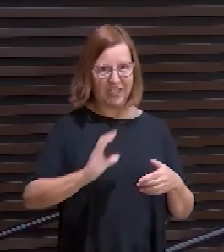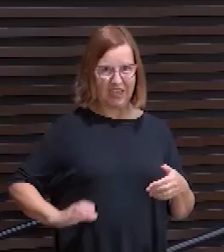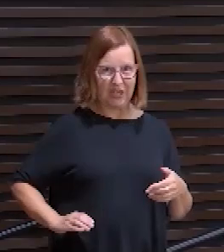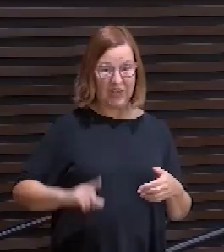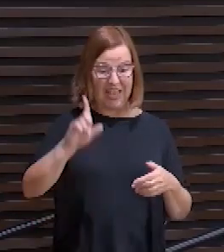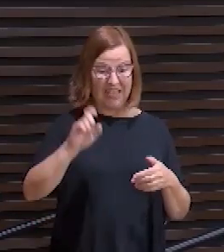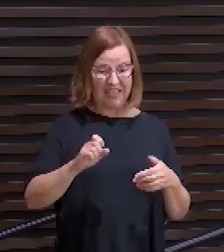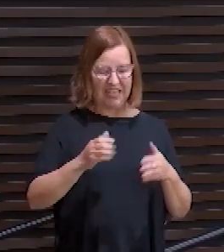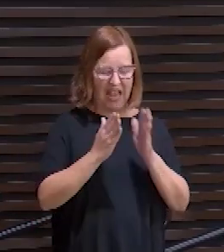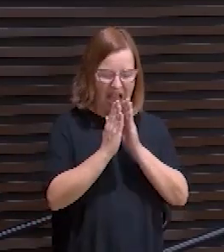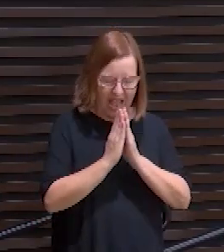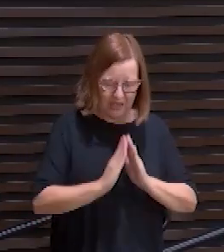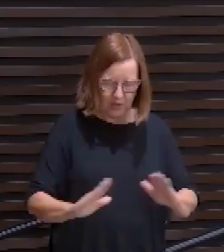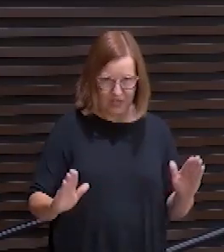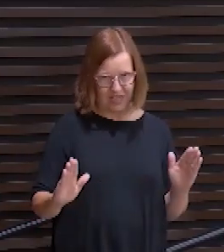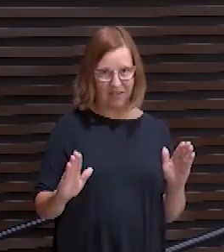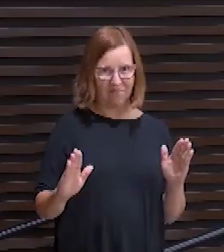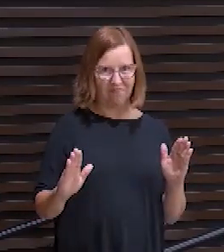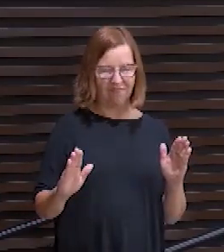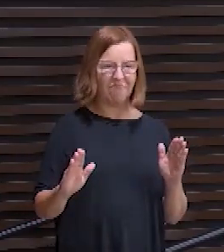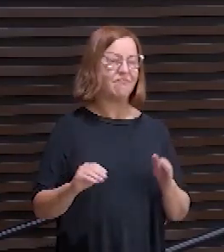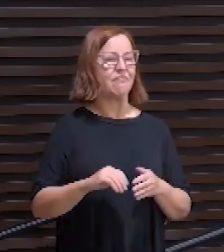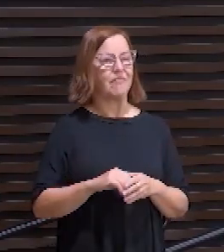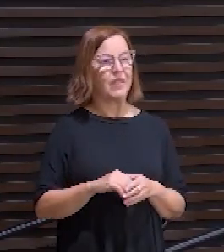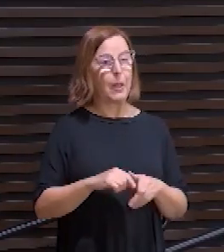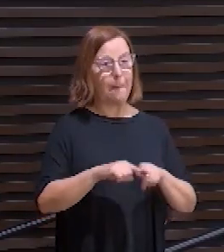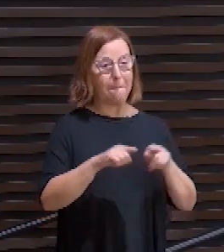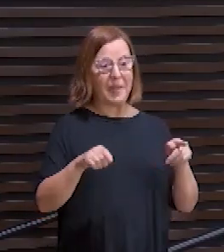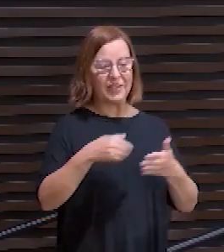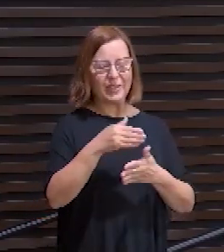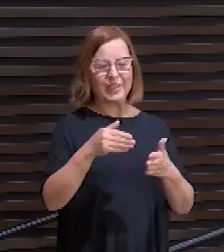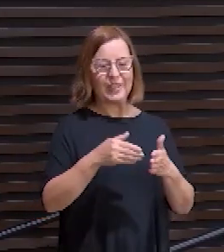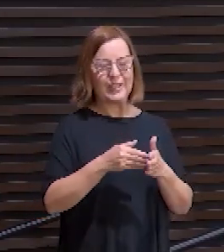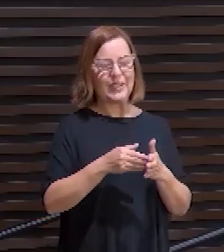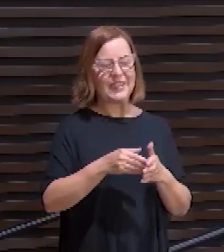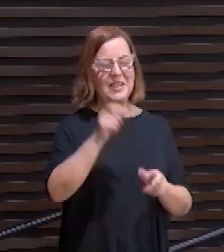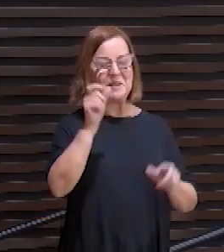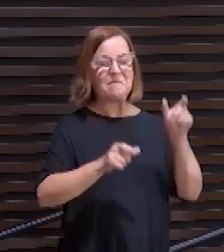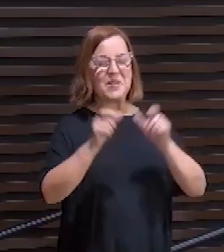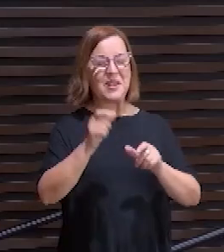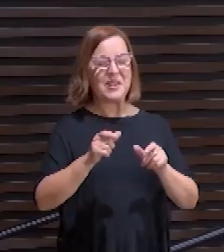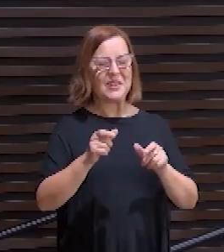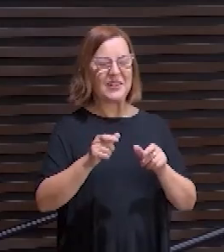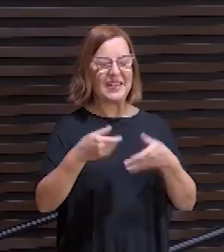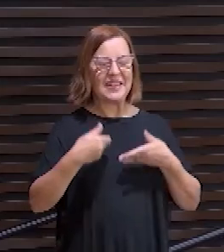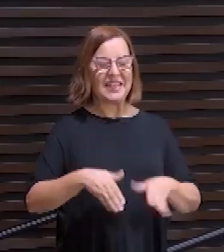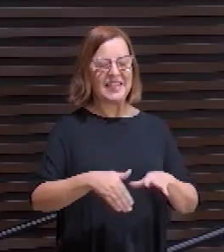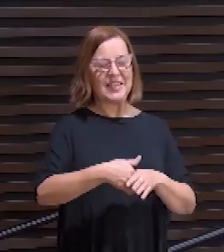Ou conduzir a adoração à besta. Mas todo aquele que foi regenerado pelo Senhor,